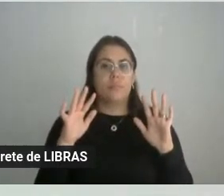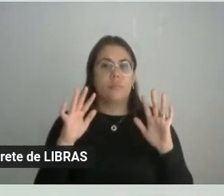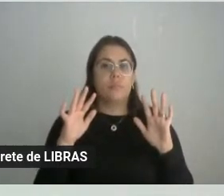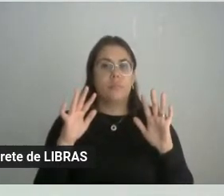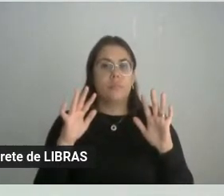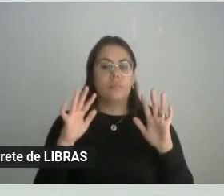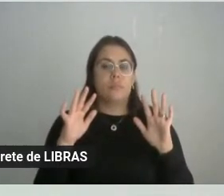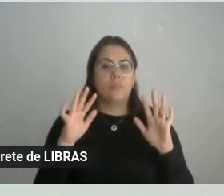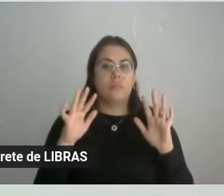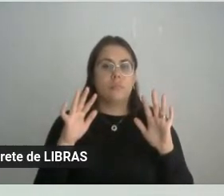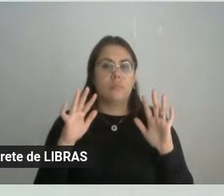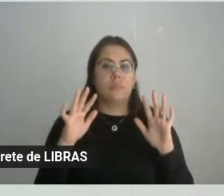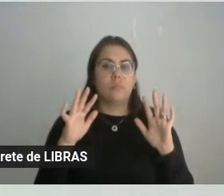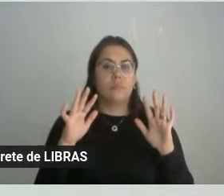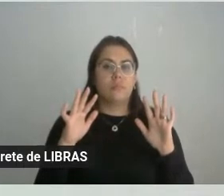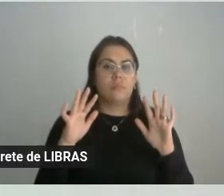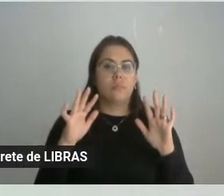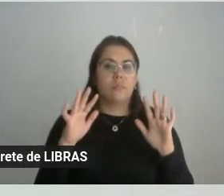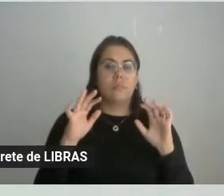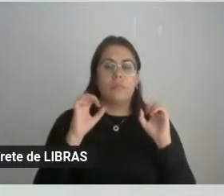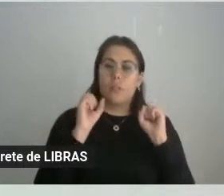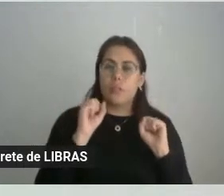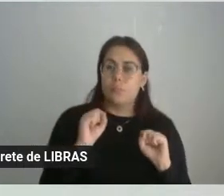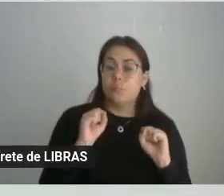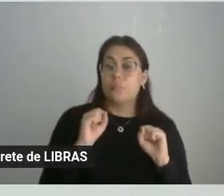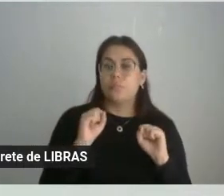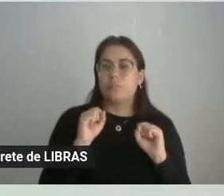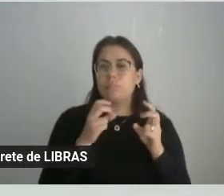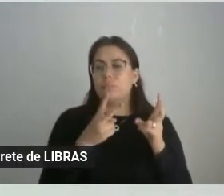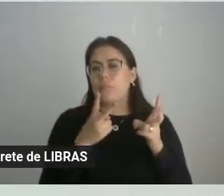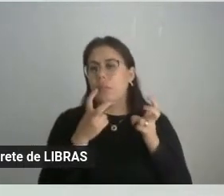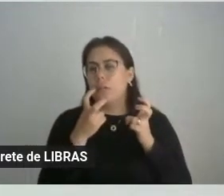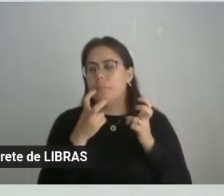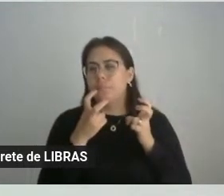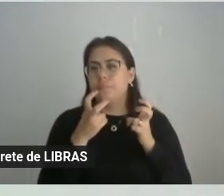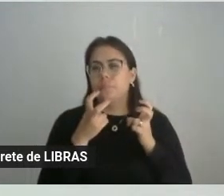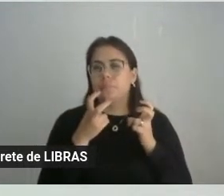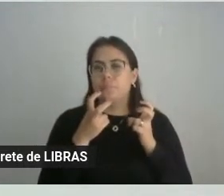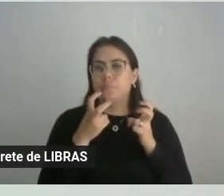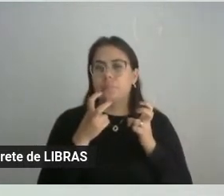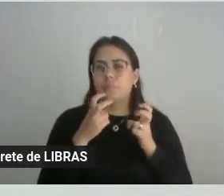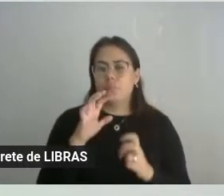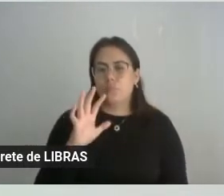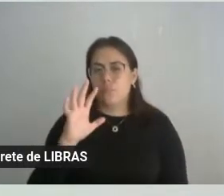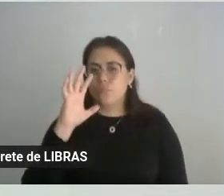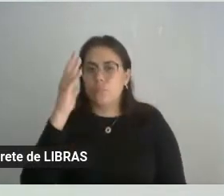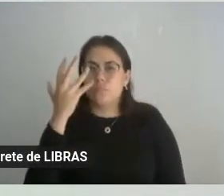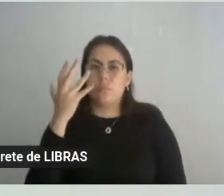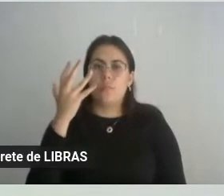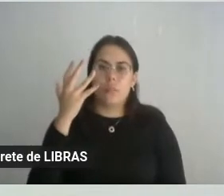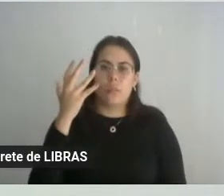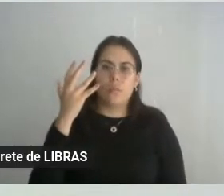aquilo que se chama de ou desvios, ou de observáveis que já apontam para